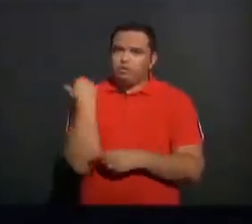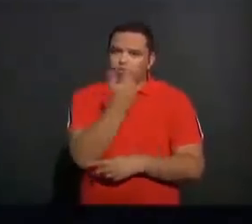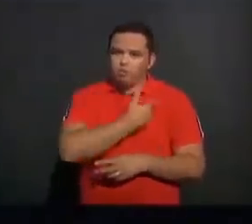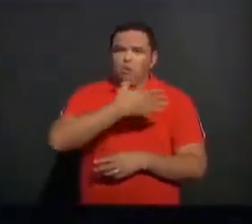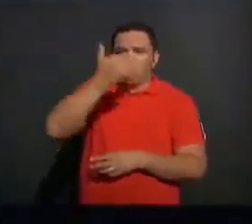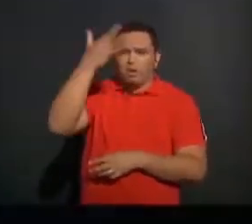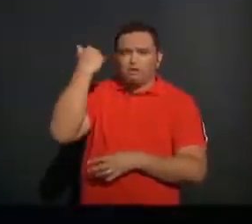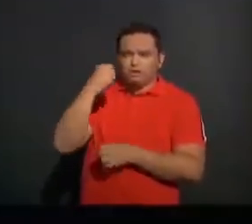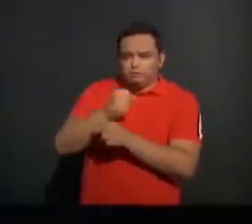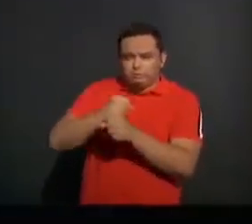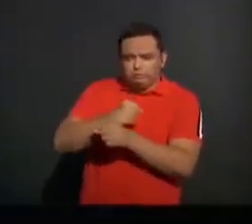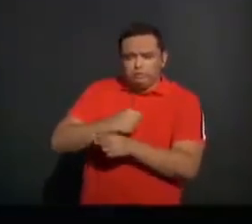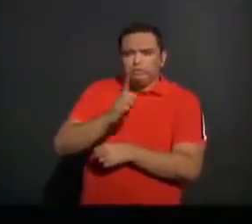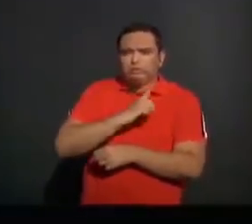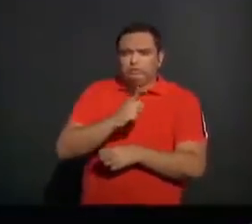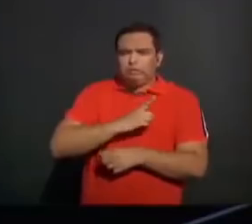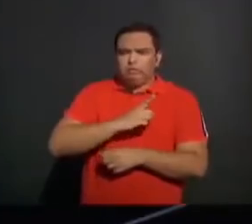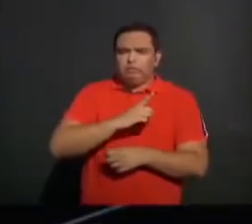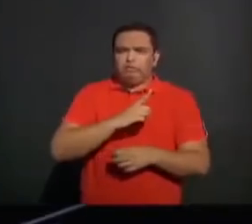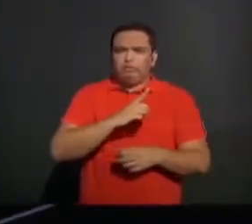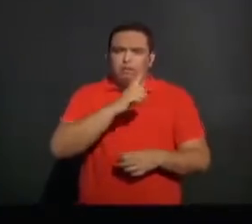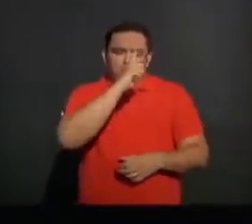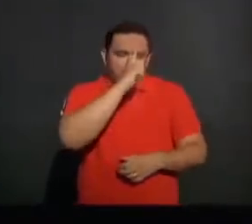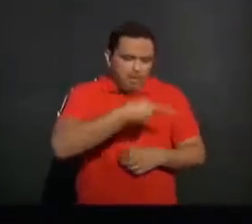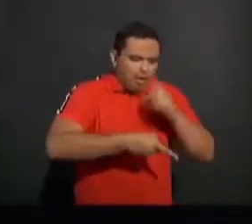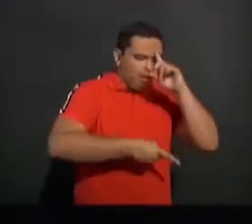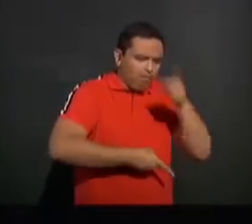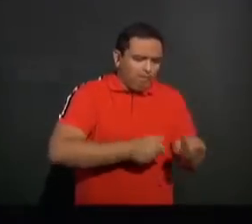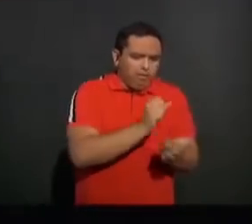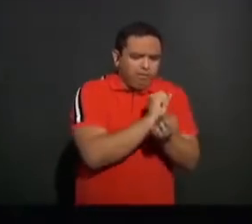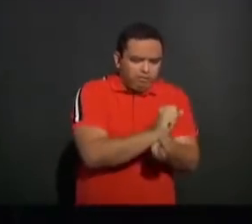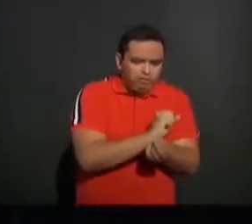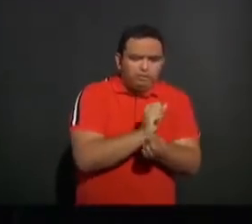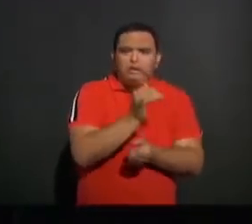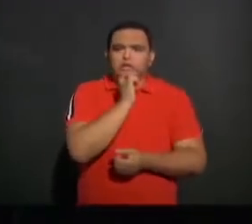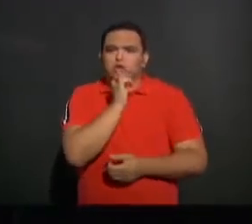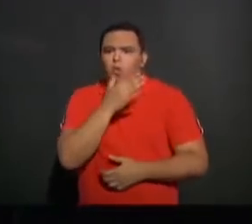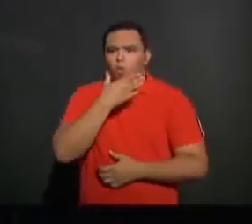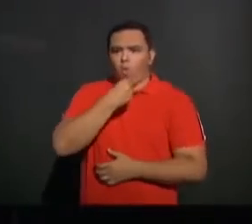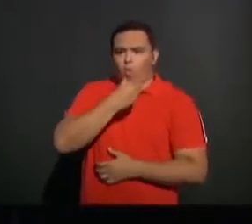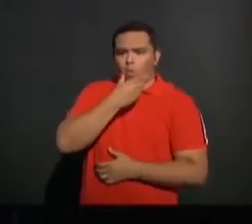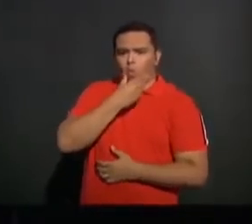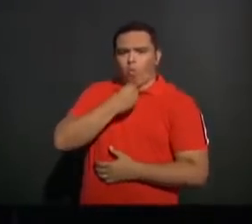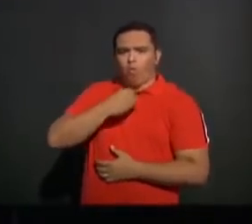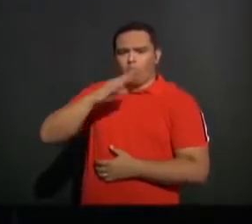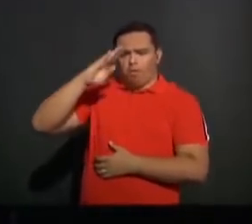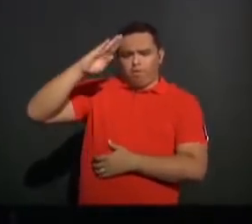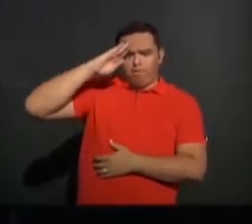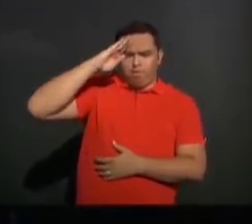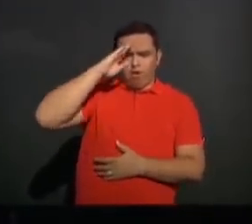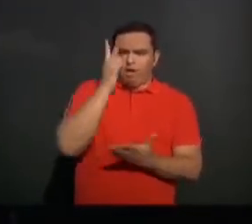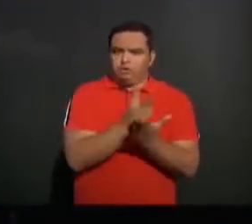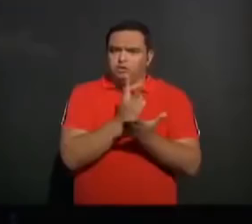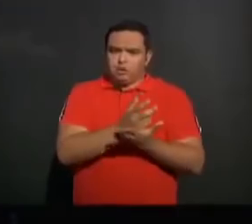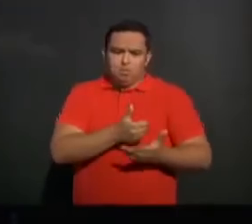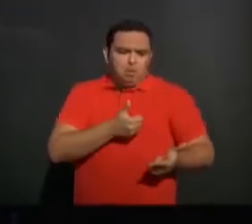de doutrinação idiota, onde nós somos ensinados que homens de farda são opressores.